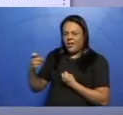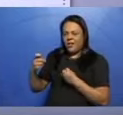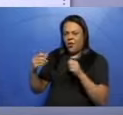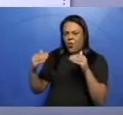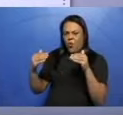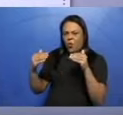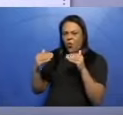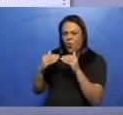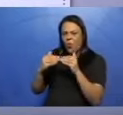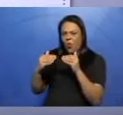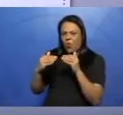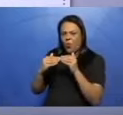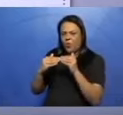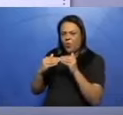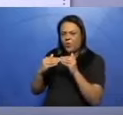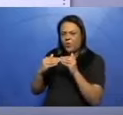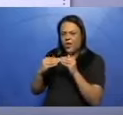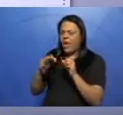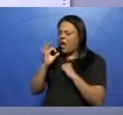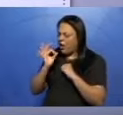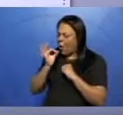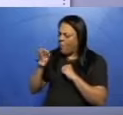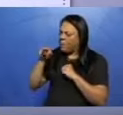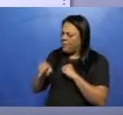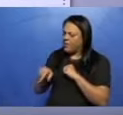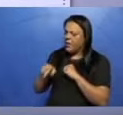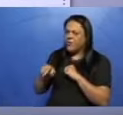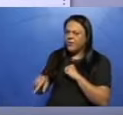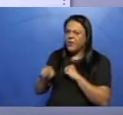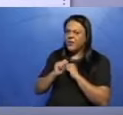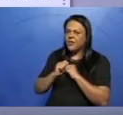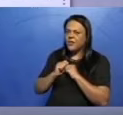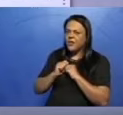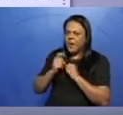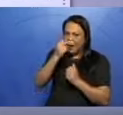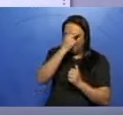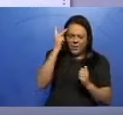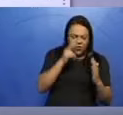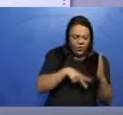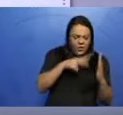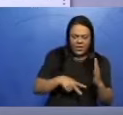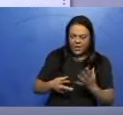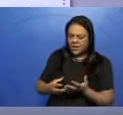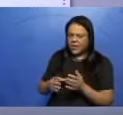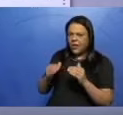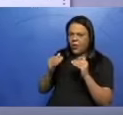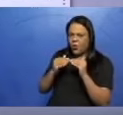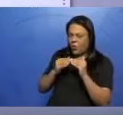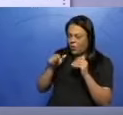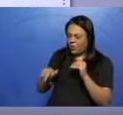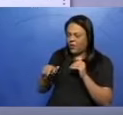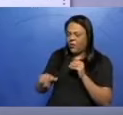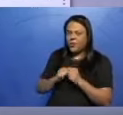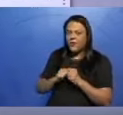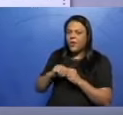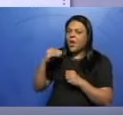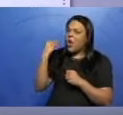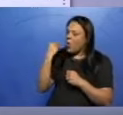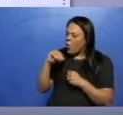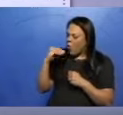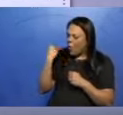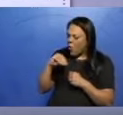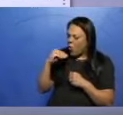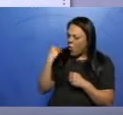concorde as opiniões do enunciador, de quem está falando ou de quem escreveu. Convencê-lo,